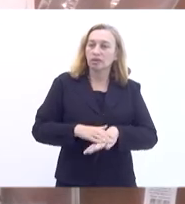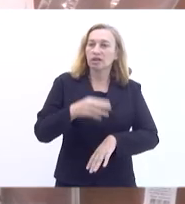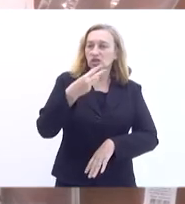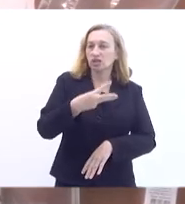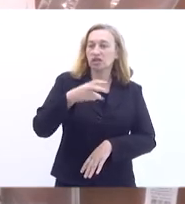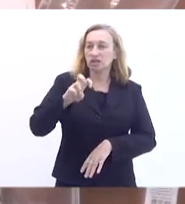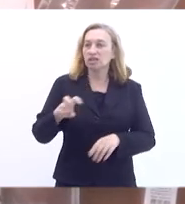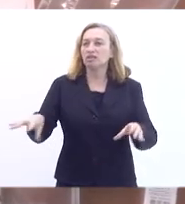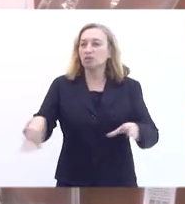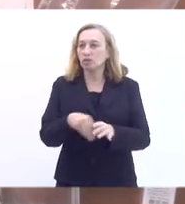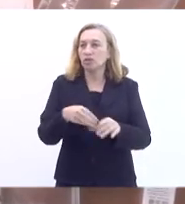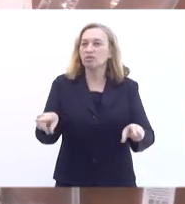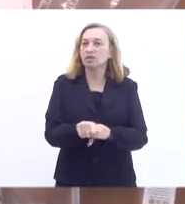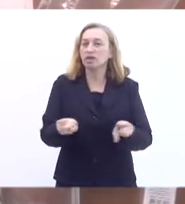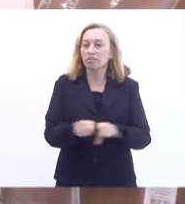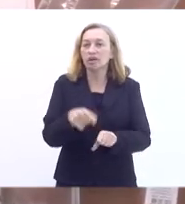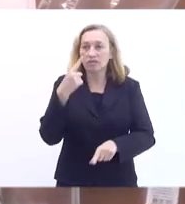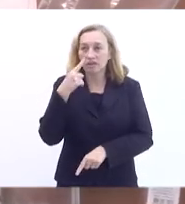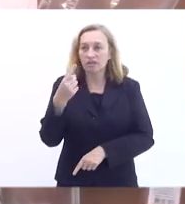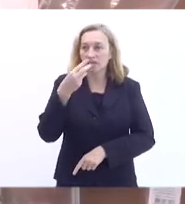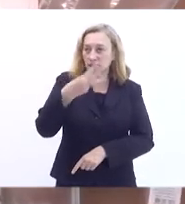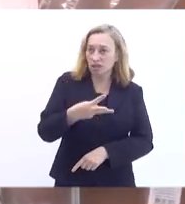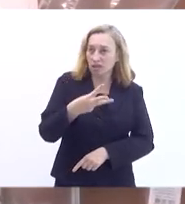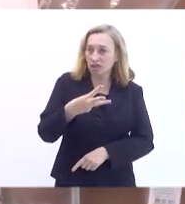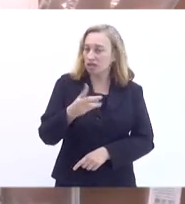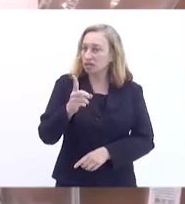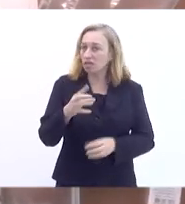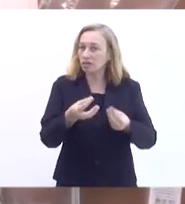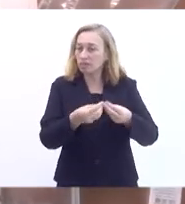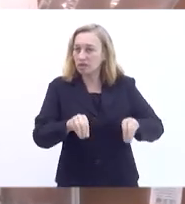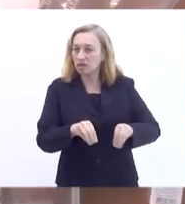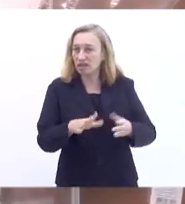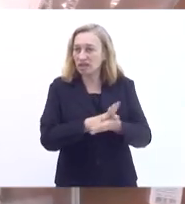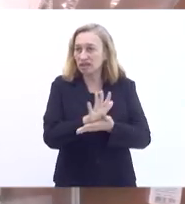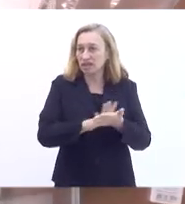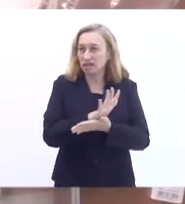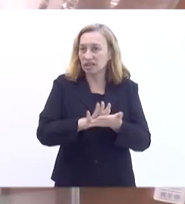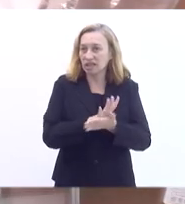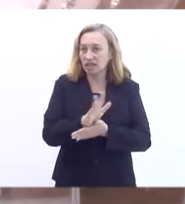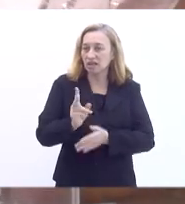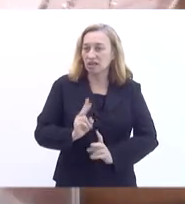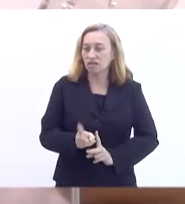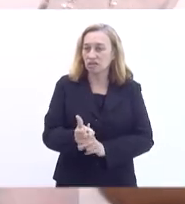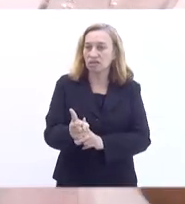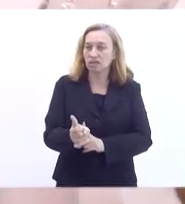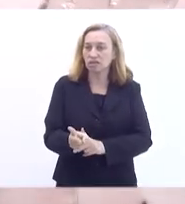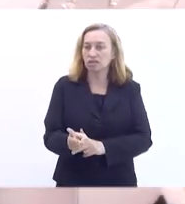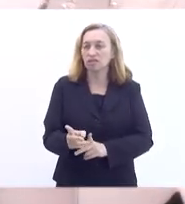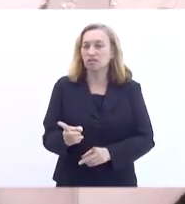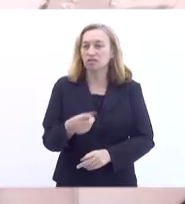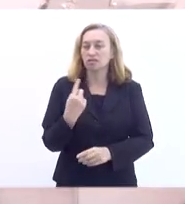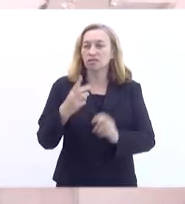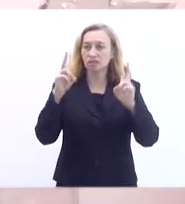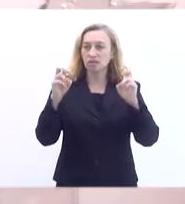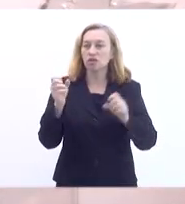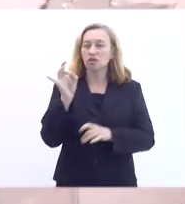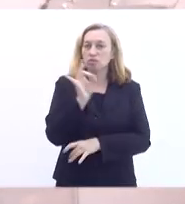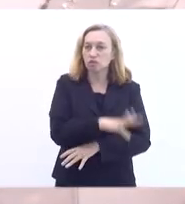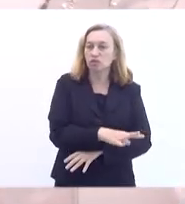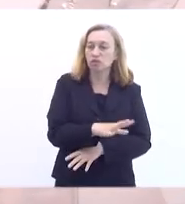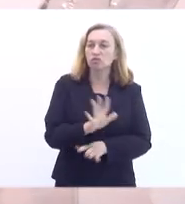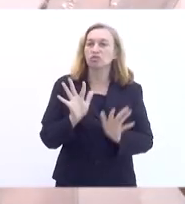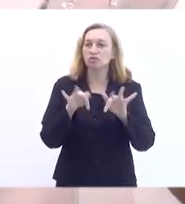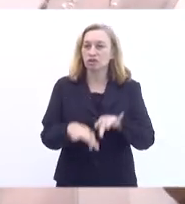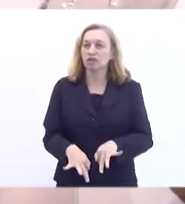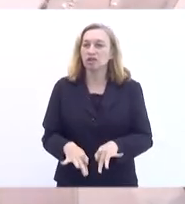sejam incluídos também tendo em vista que 3 não vai prejudicar em na e o andamento da nossa causa e por último